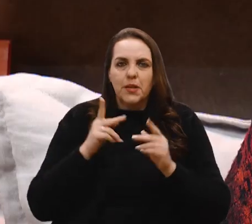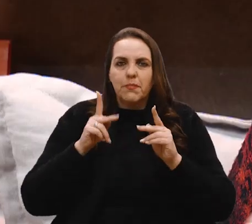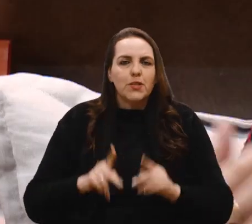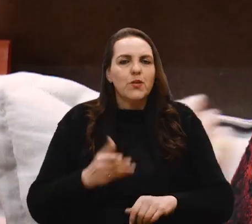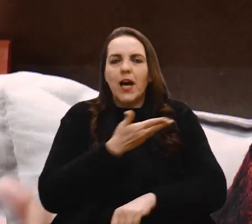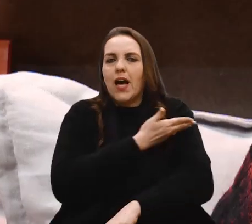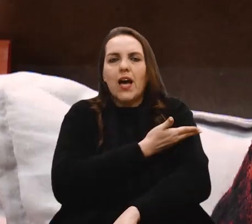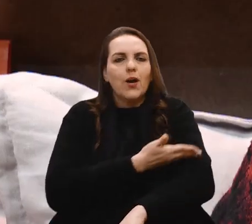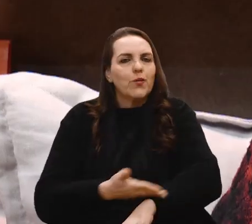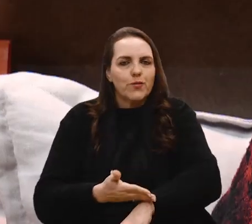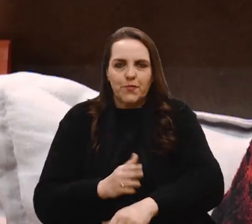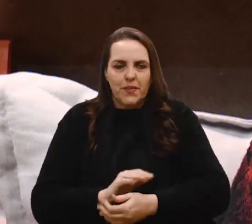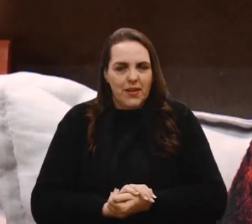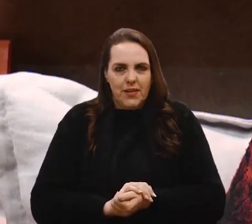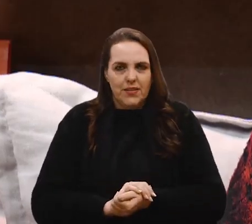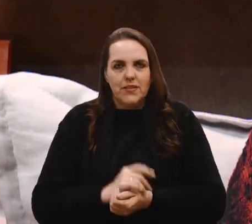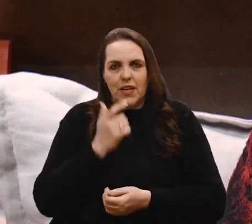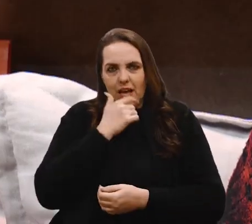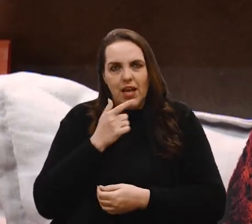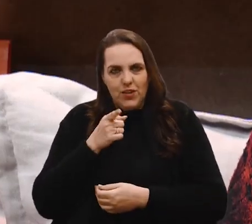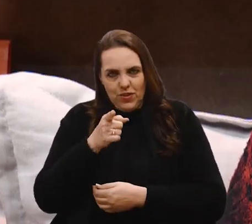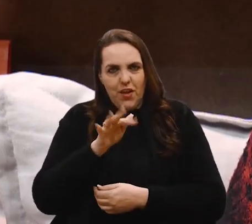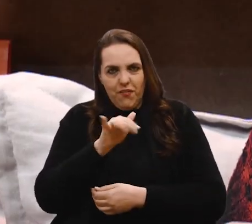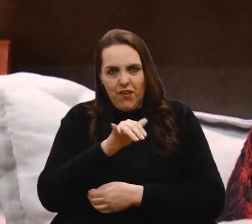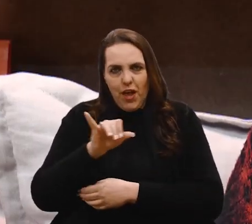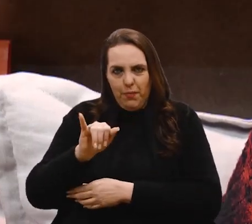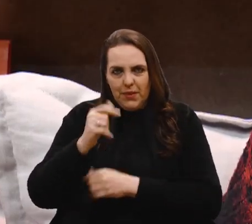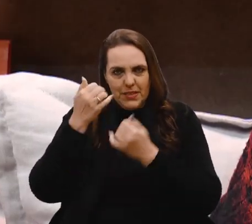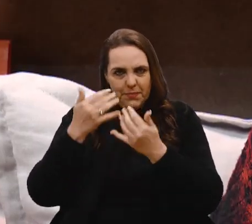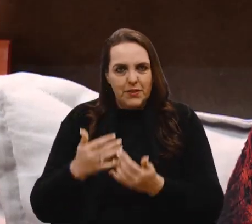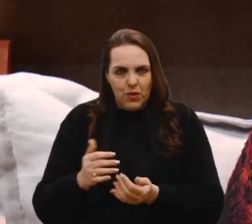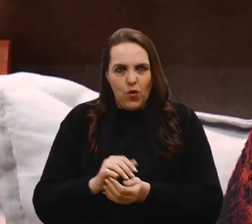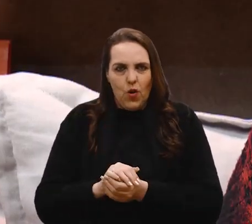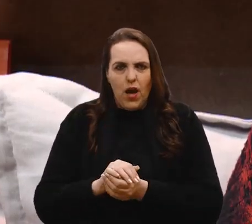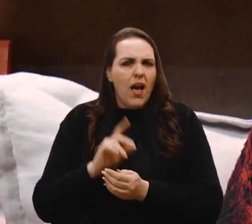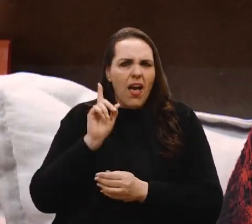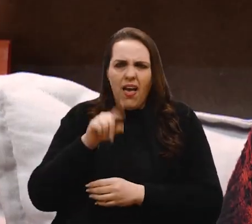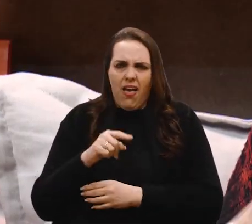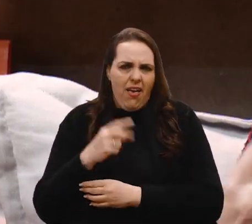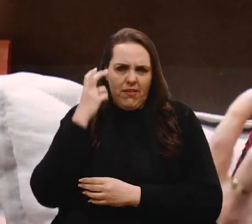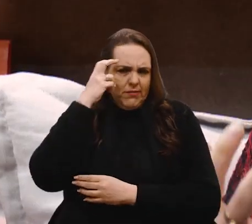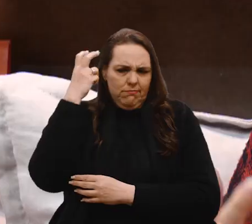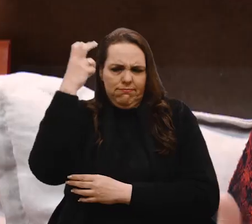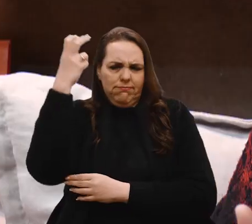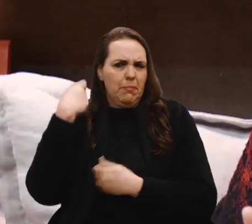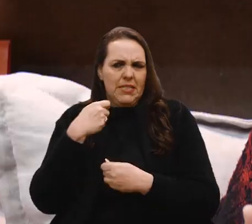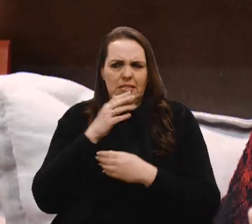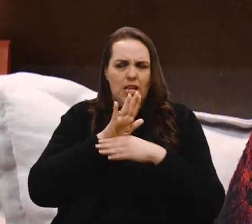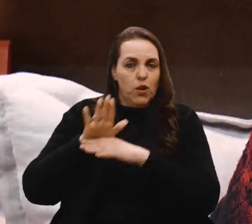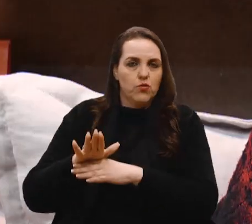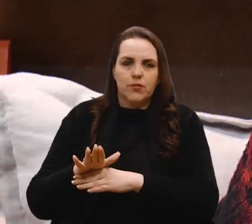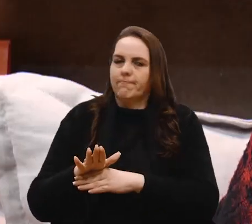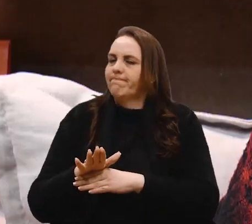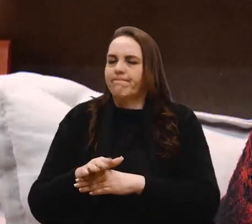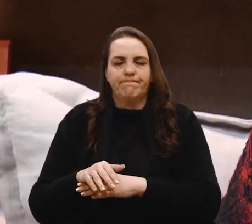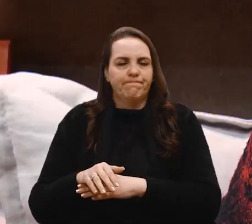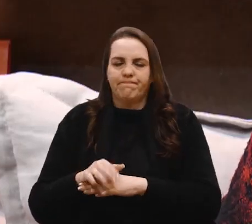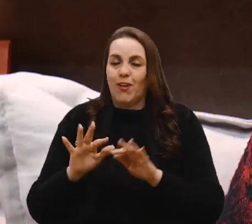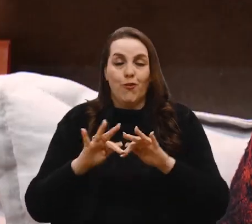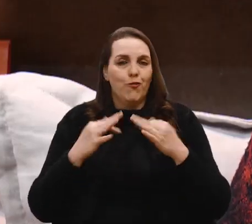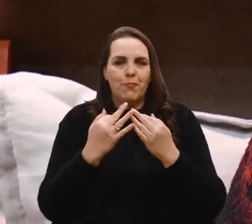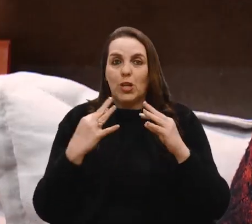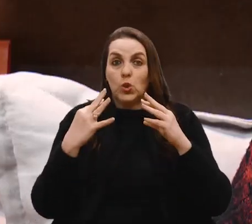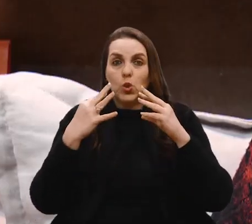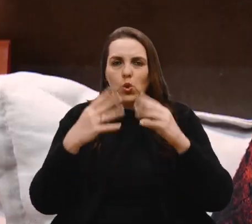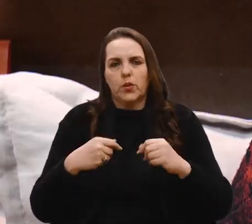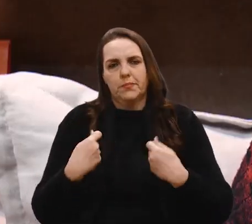acostumadas, e acho que a Fábio disse isso, né? É superdotado, não precisa de ajuda. Precisa de ajuda a família inteira, né? Hoje